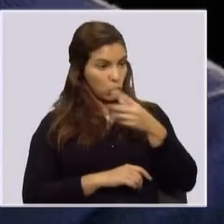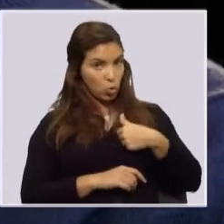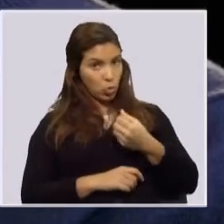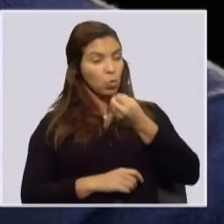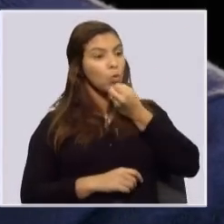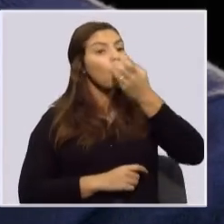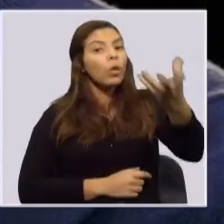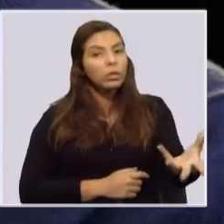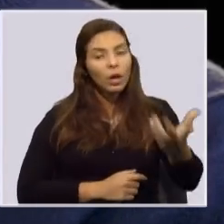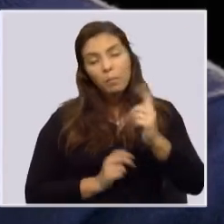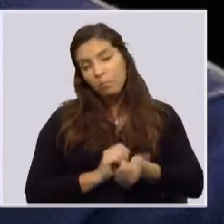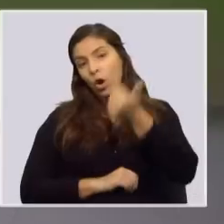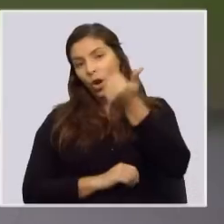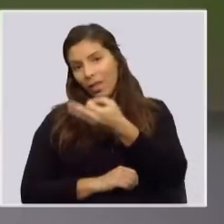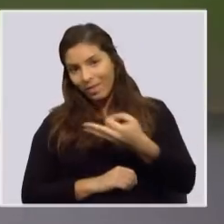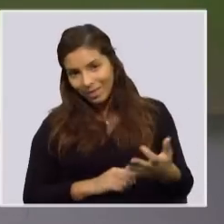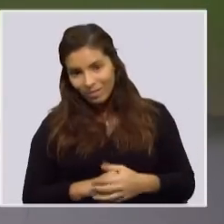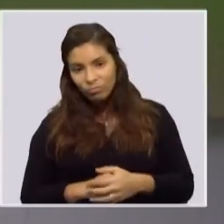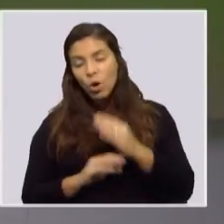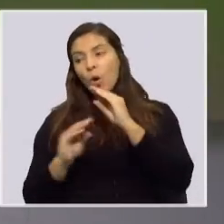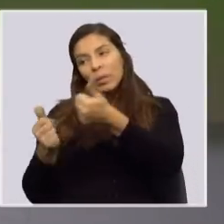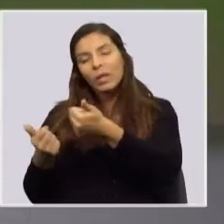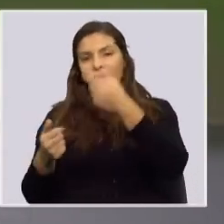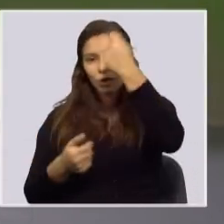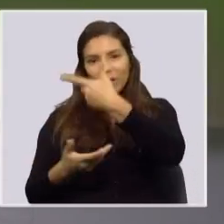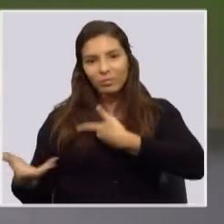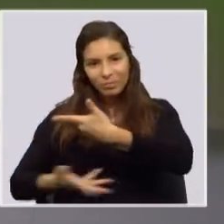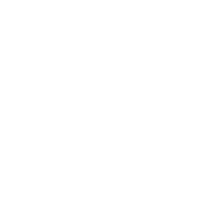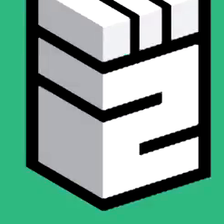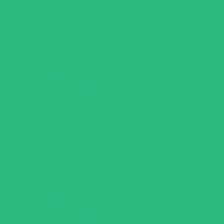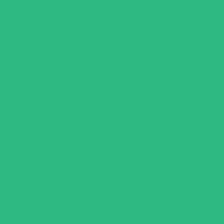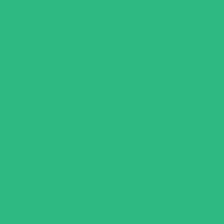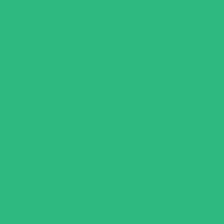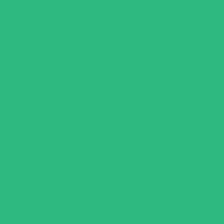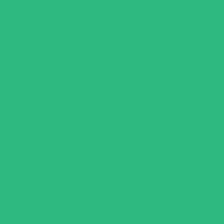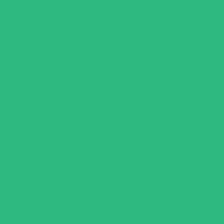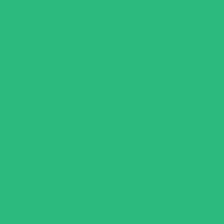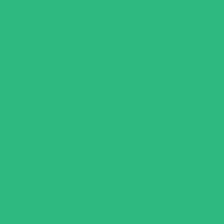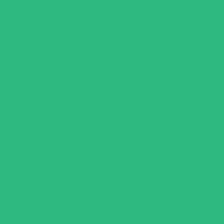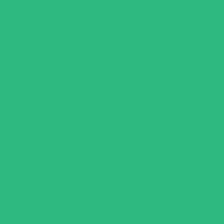a contar, melhor ainda. João, obrigado por teres partilhado a tua história. Obrigado.